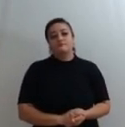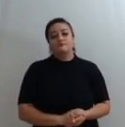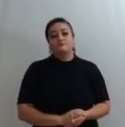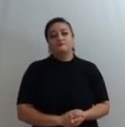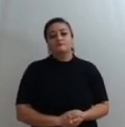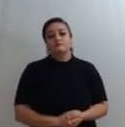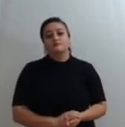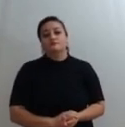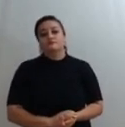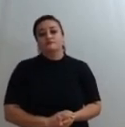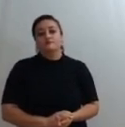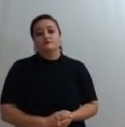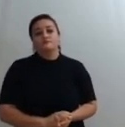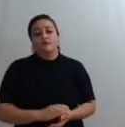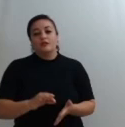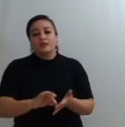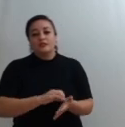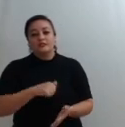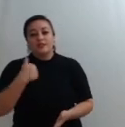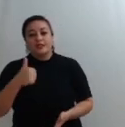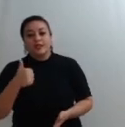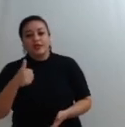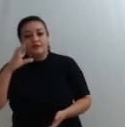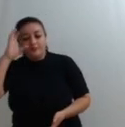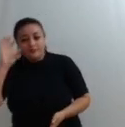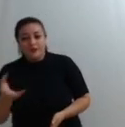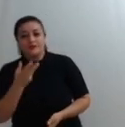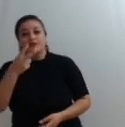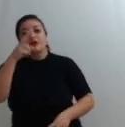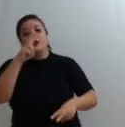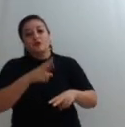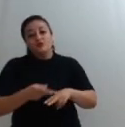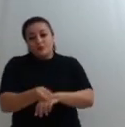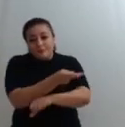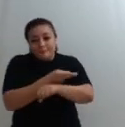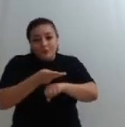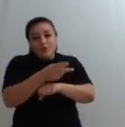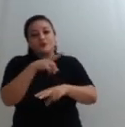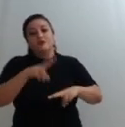decisão primeira de busca e apreensão,